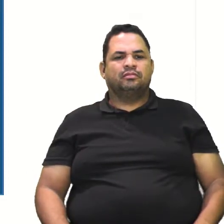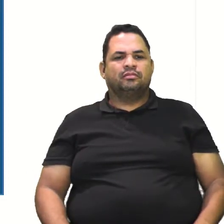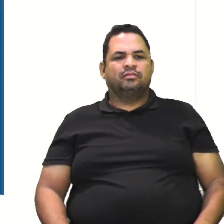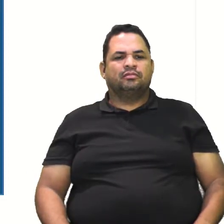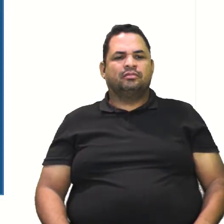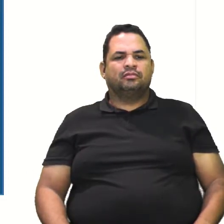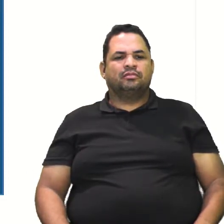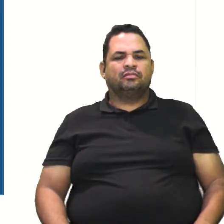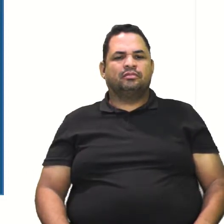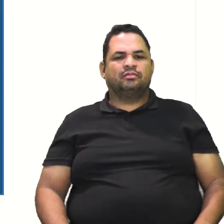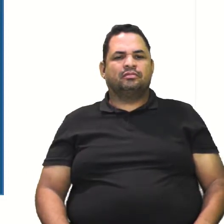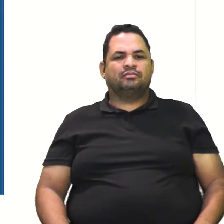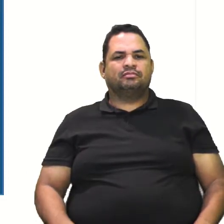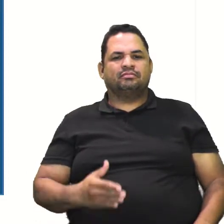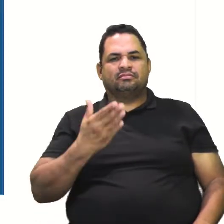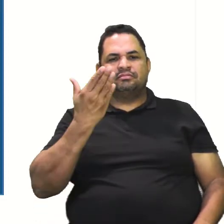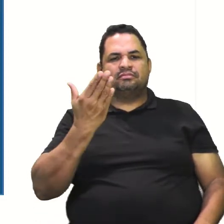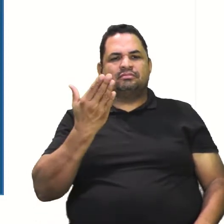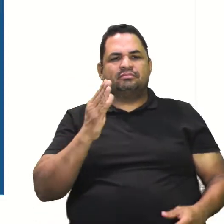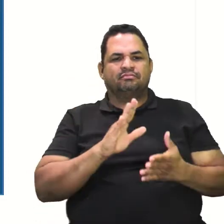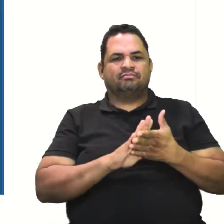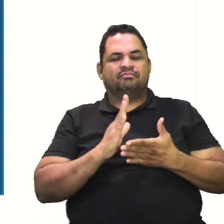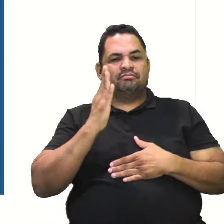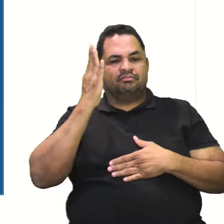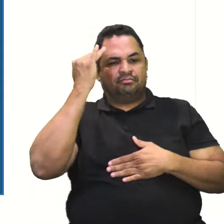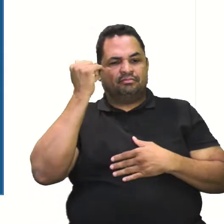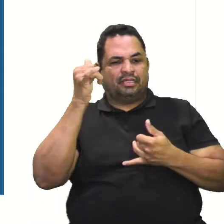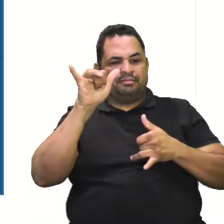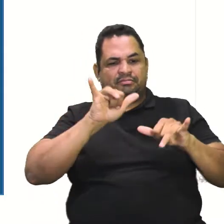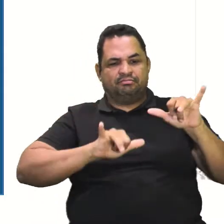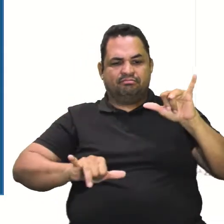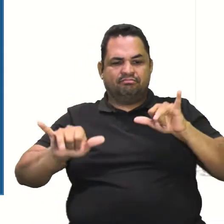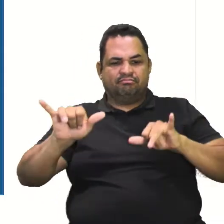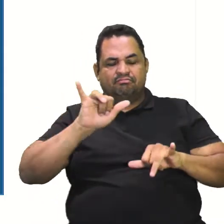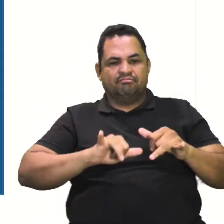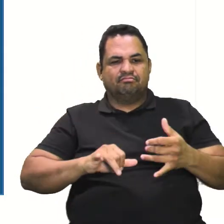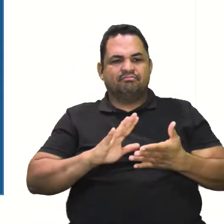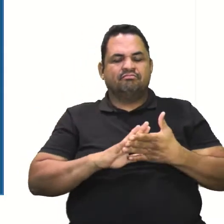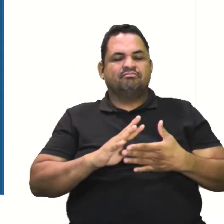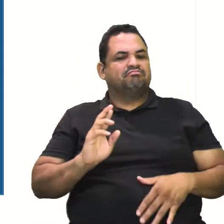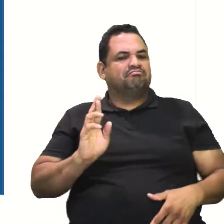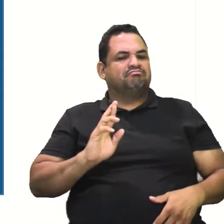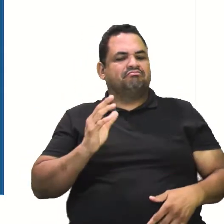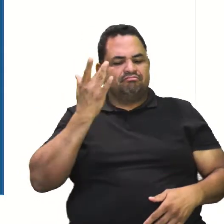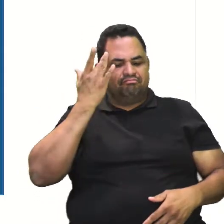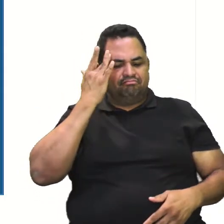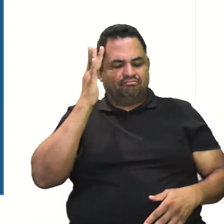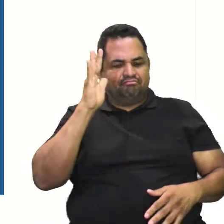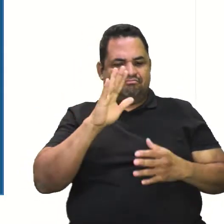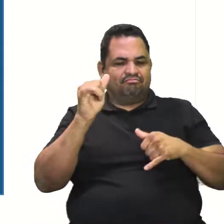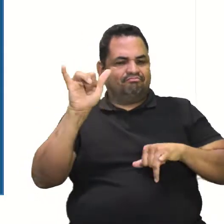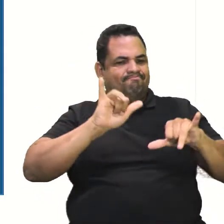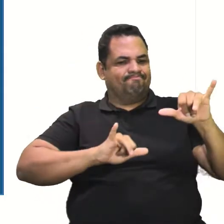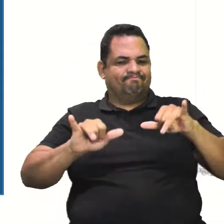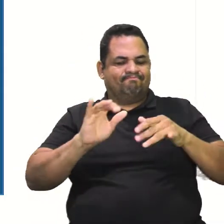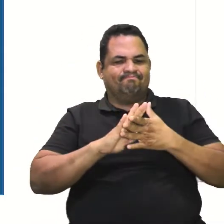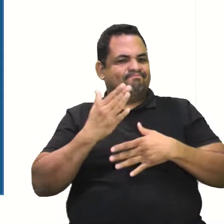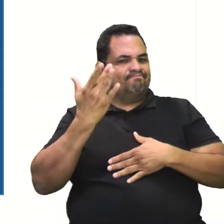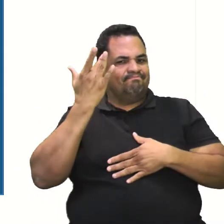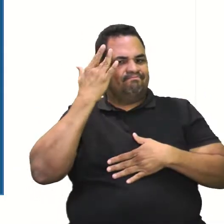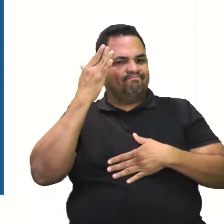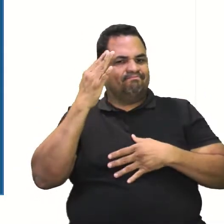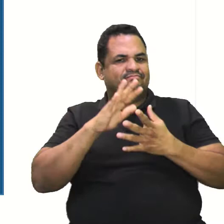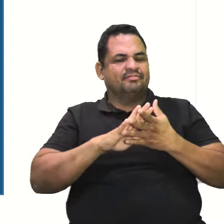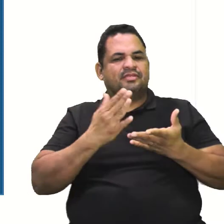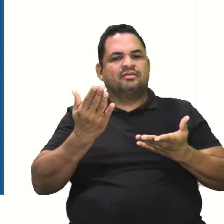de... Cara, essa daqui é só para quem sabe química. Porque quem não sabe química não vai lembrar como que é